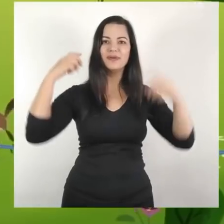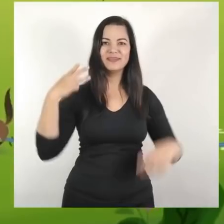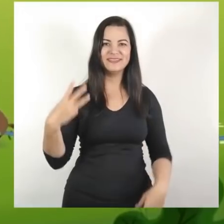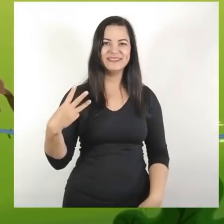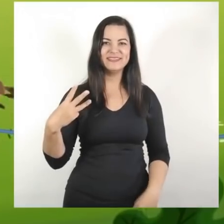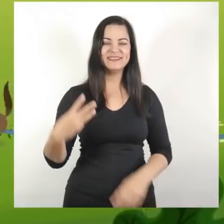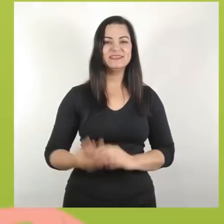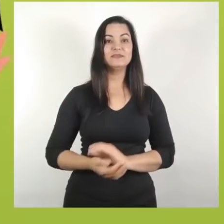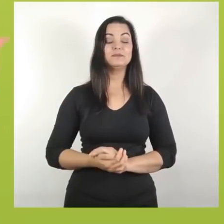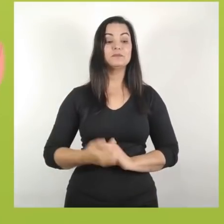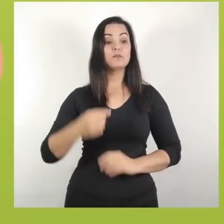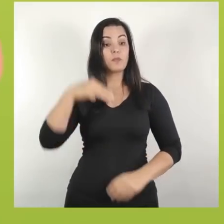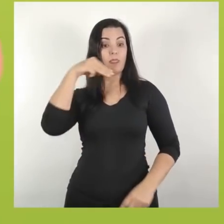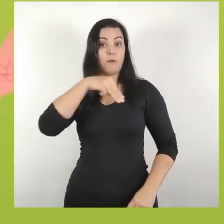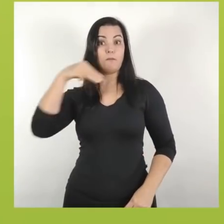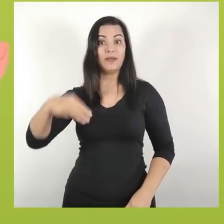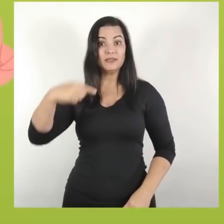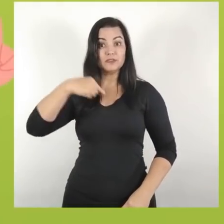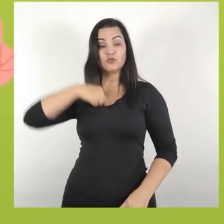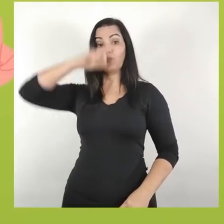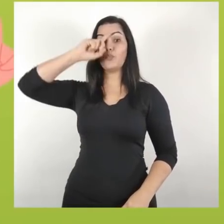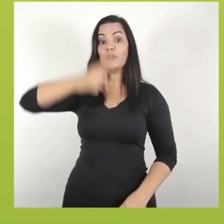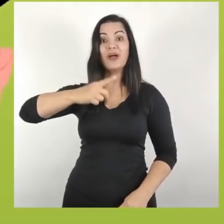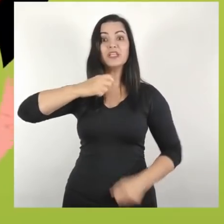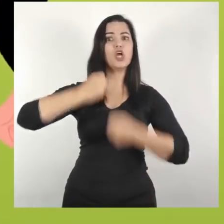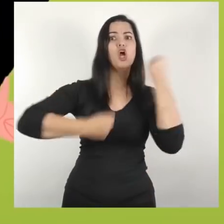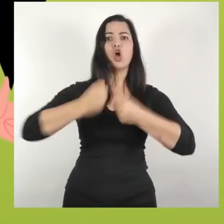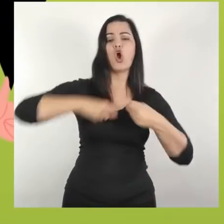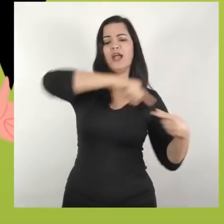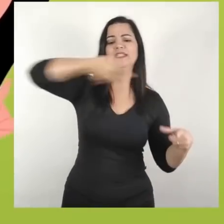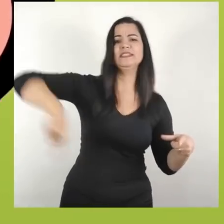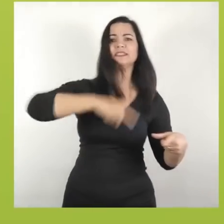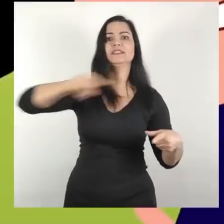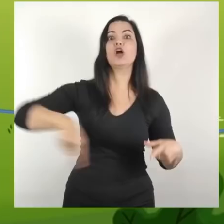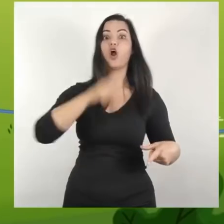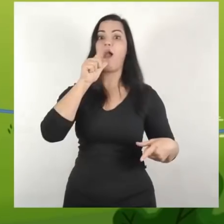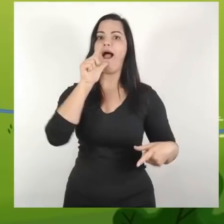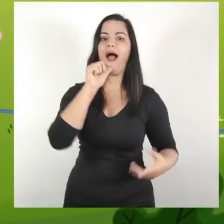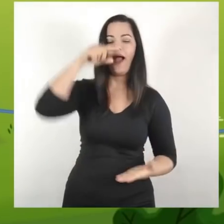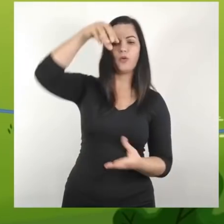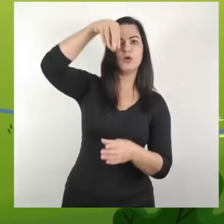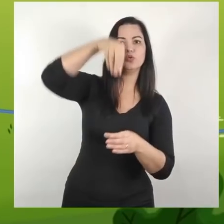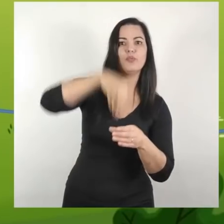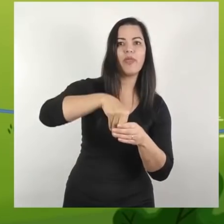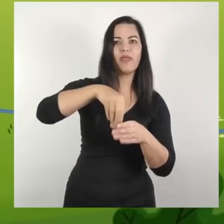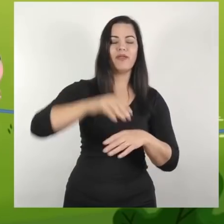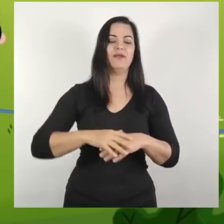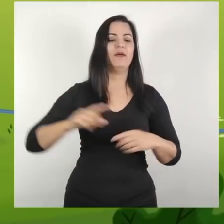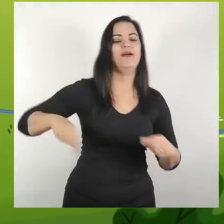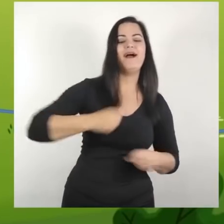O mestre mandou correr em círculo em volta da água.